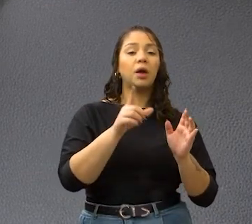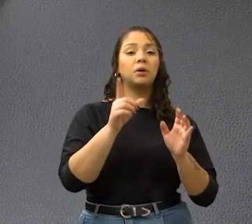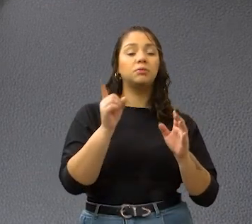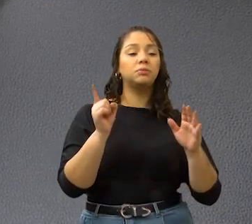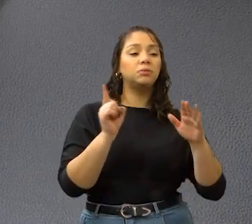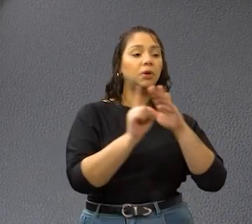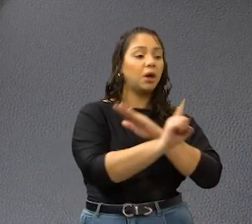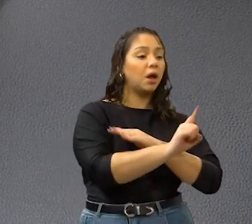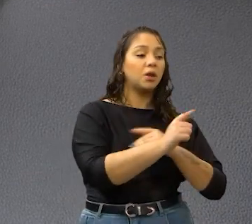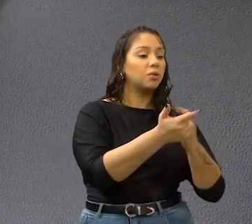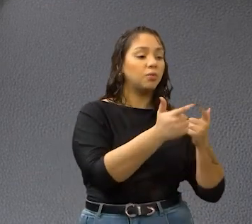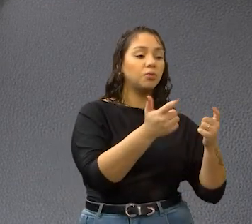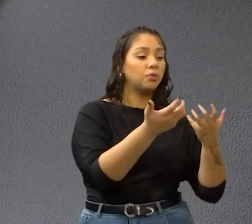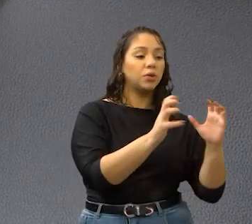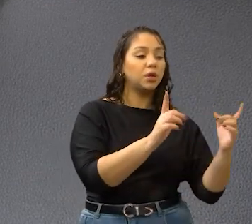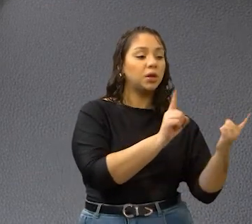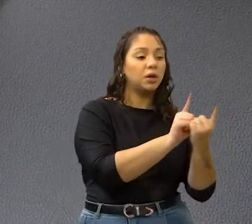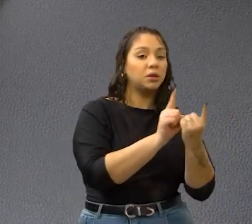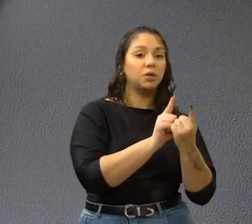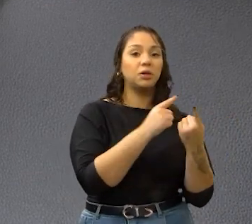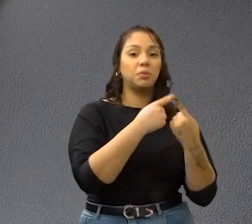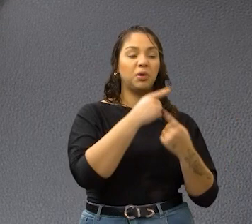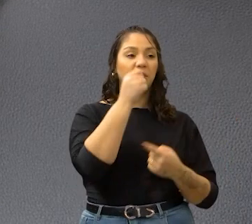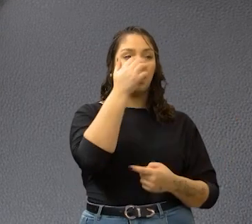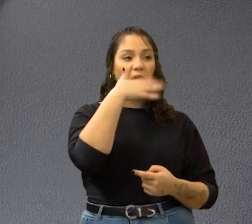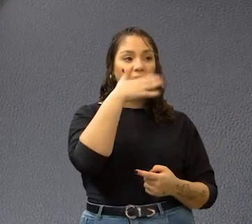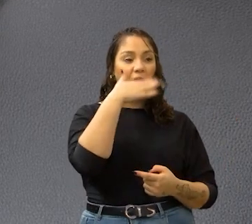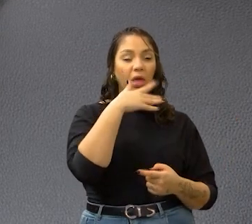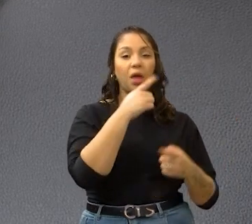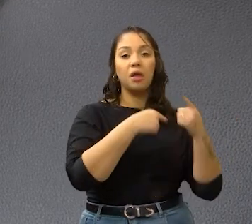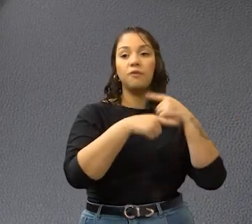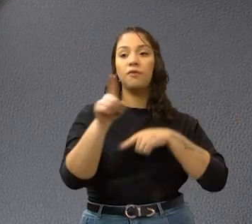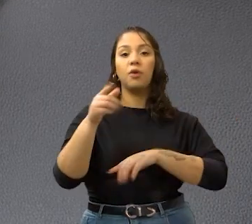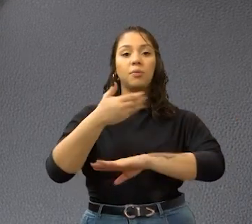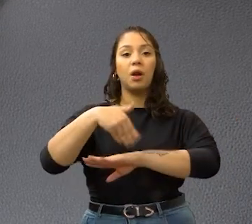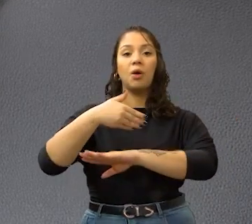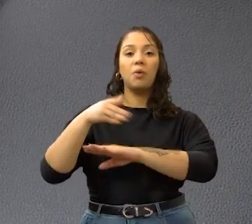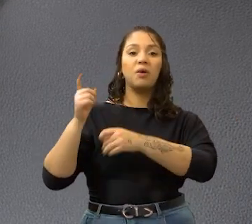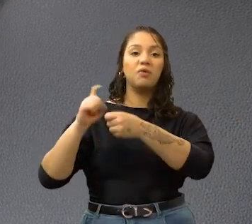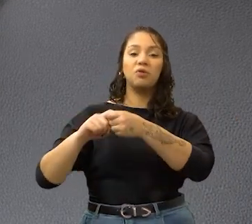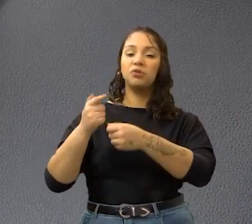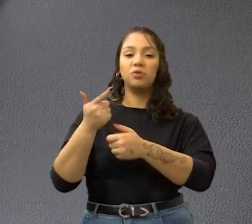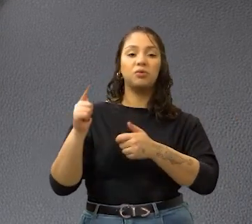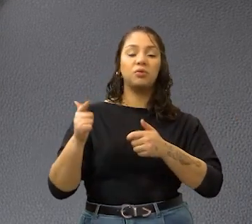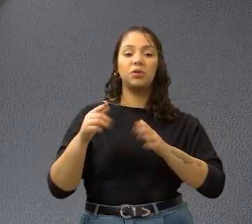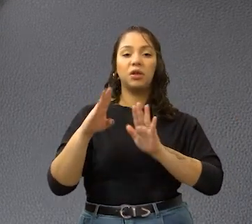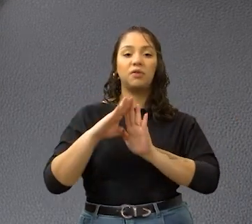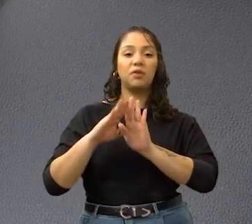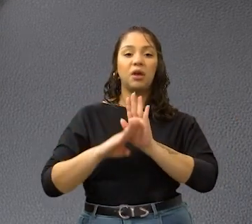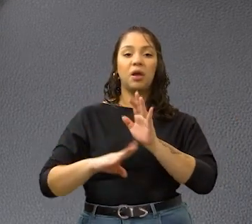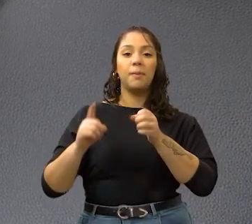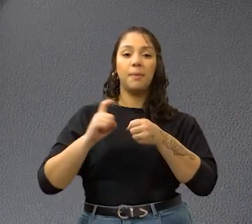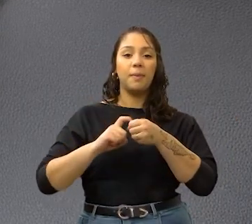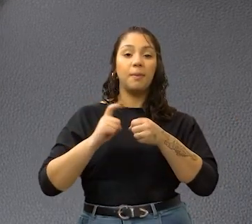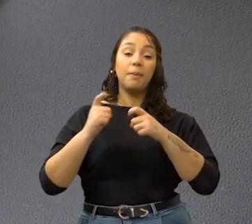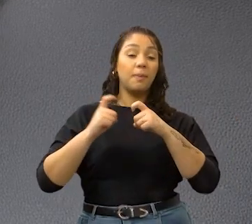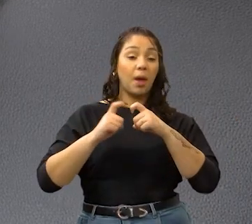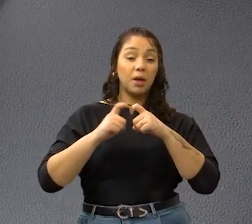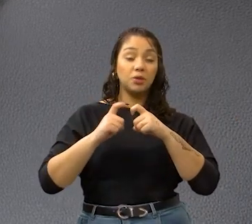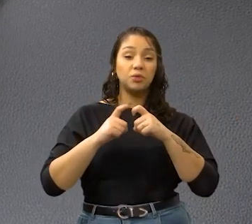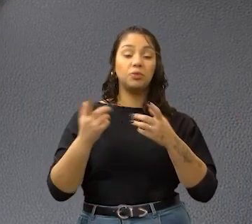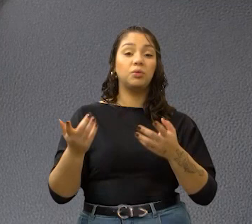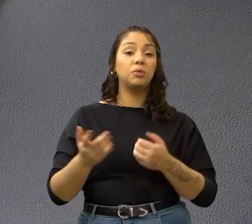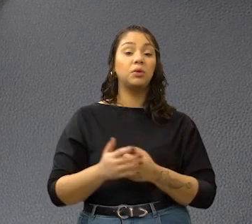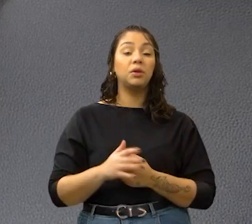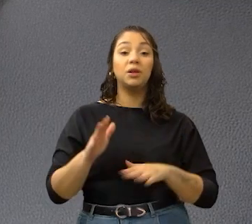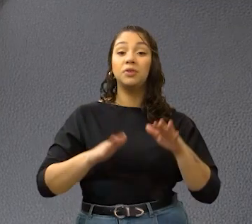queriam atendê-lo por conta do odor, voltou para a rua sem nenhum encaminhamento, e aí fica nesse vai e volta, né? E